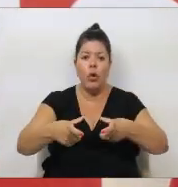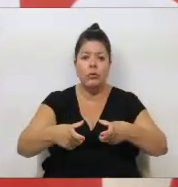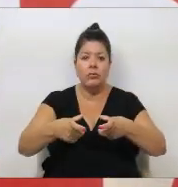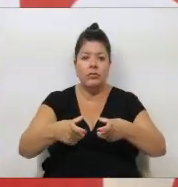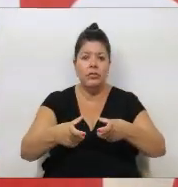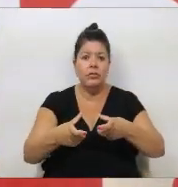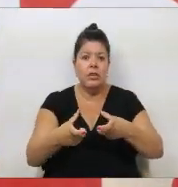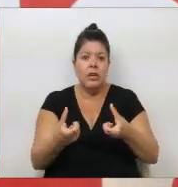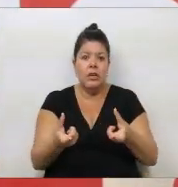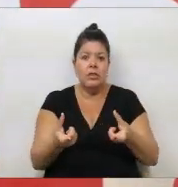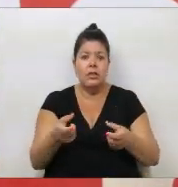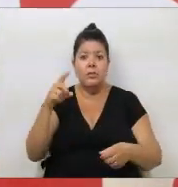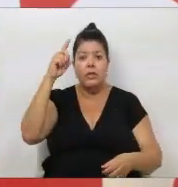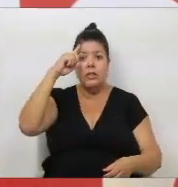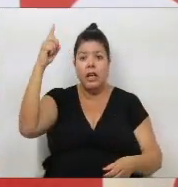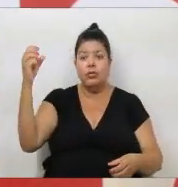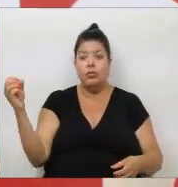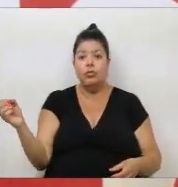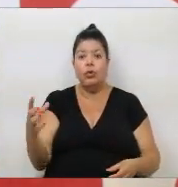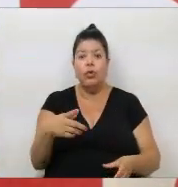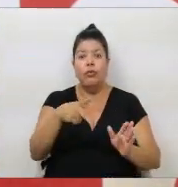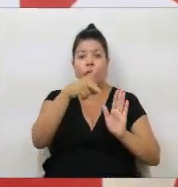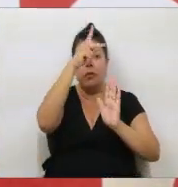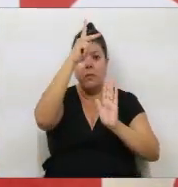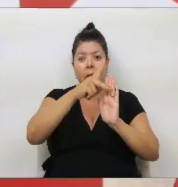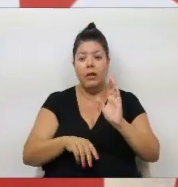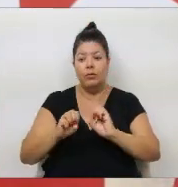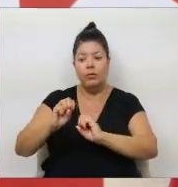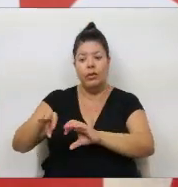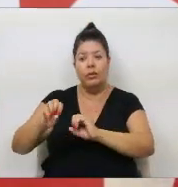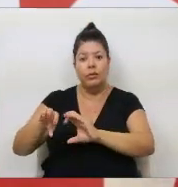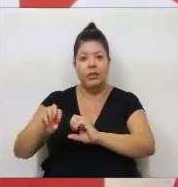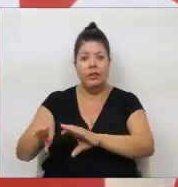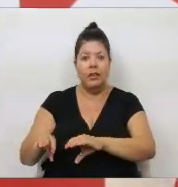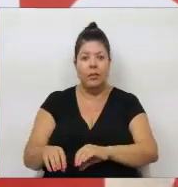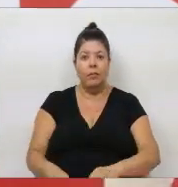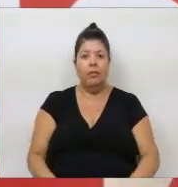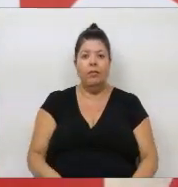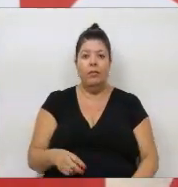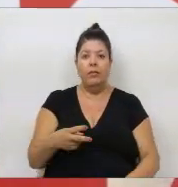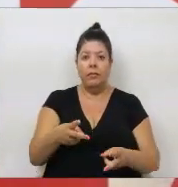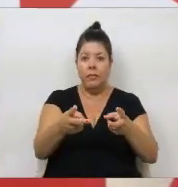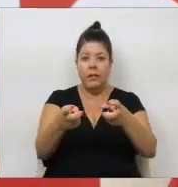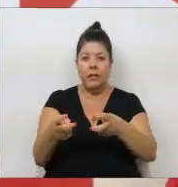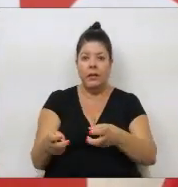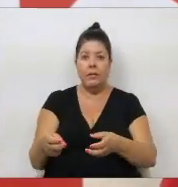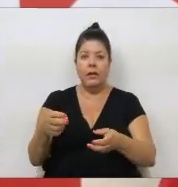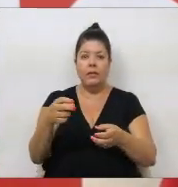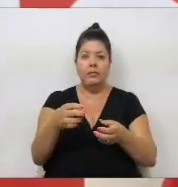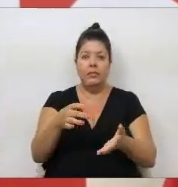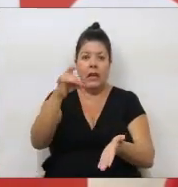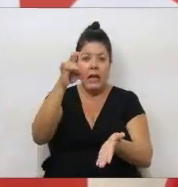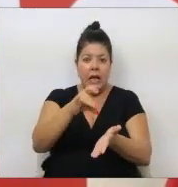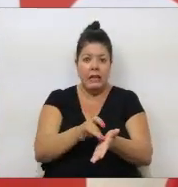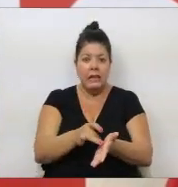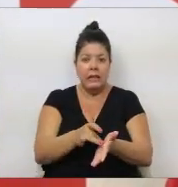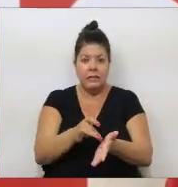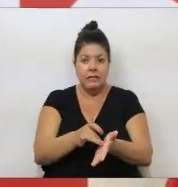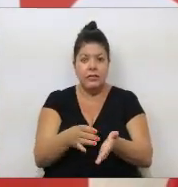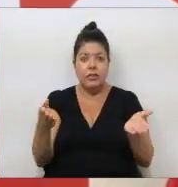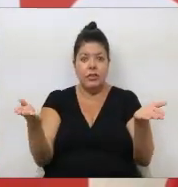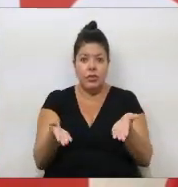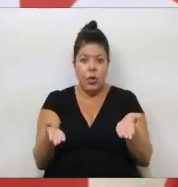estabelecer um novo plano municipal de educação, baseado na nova realidade que nós temos hoje, que é essa